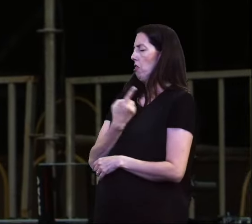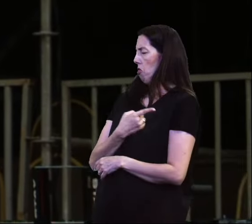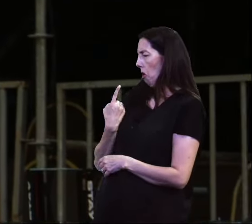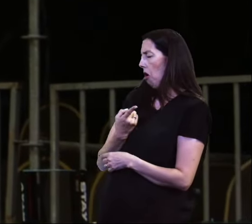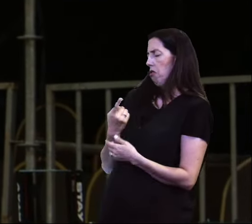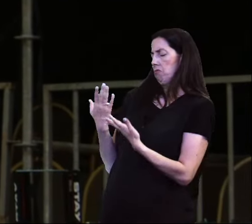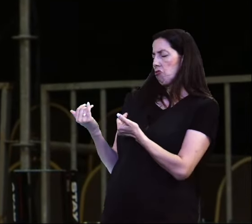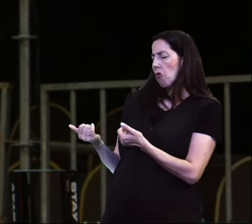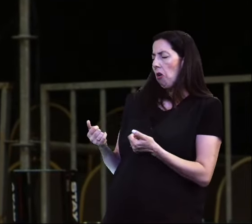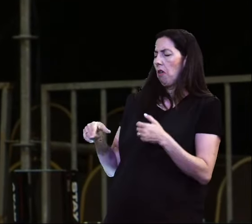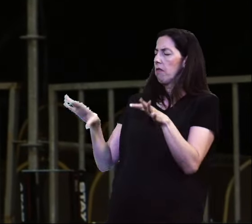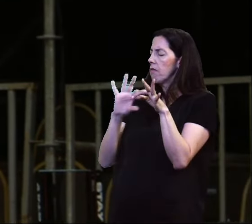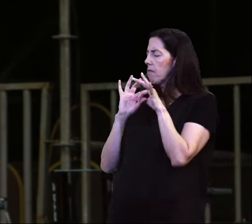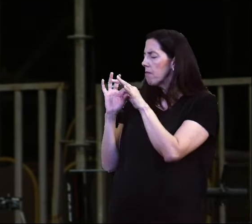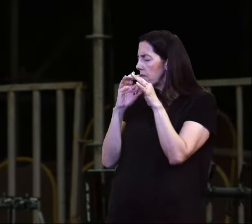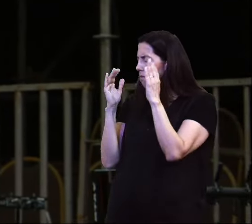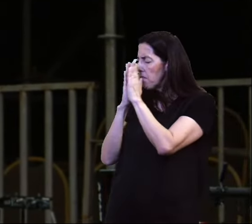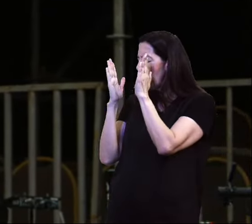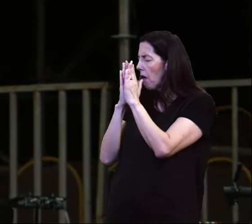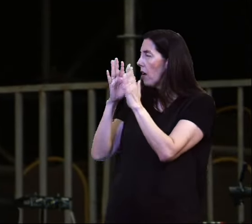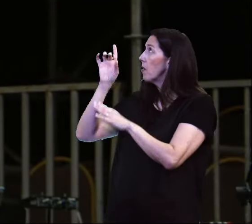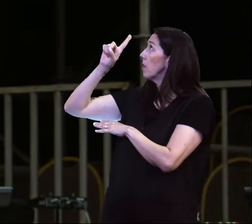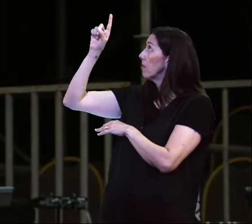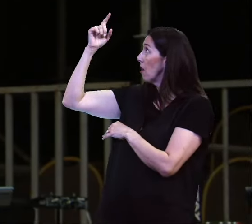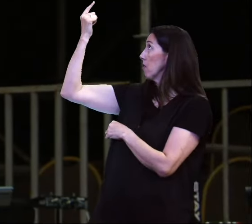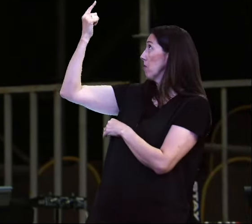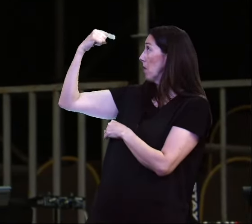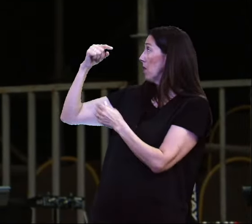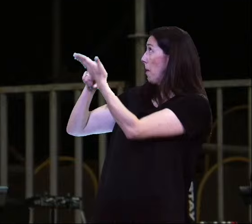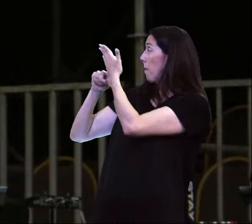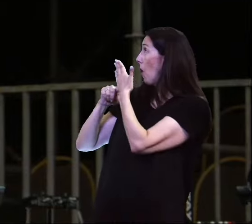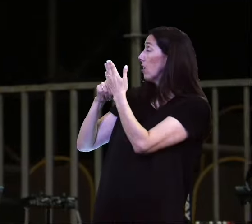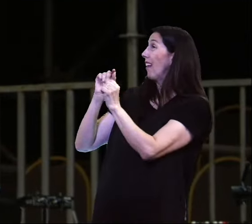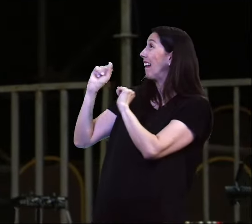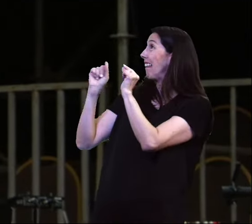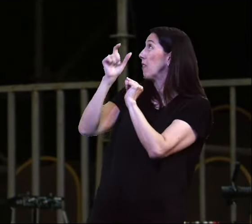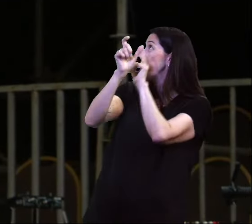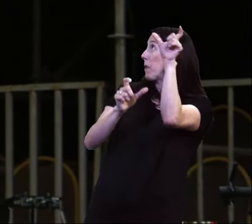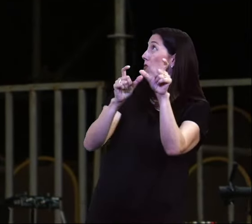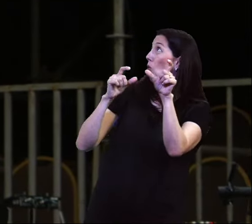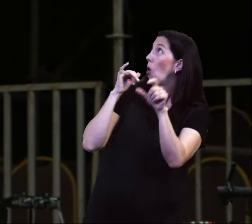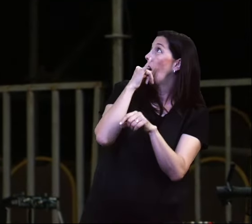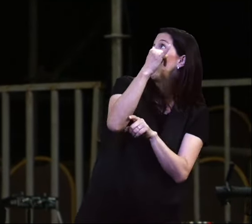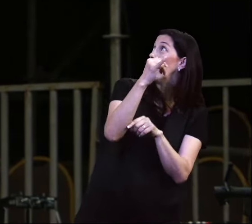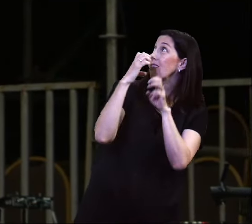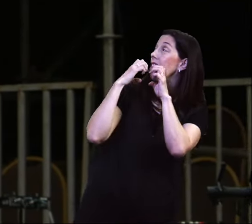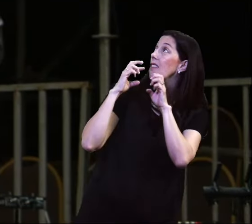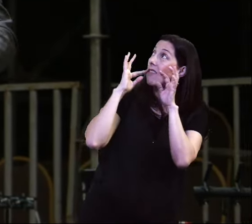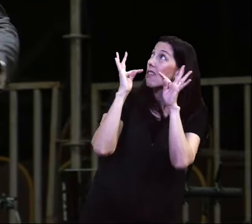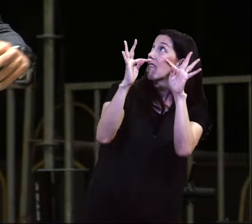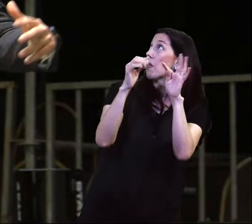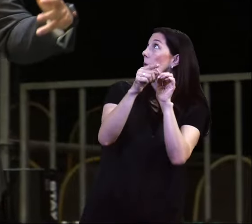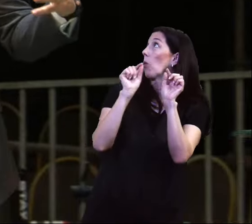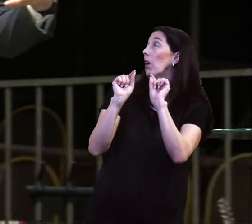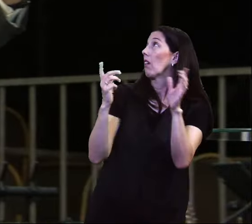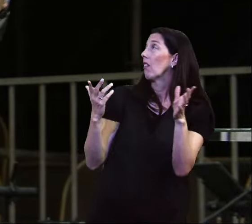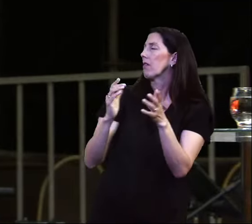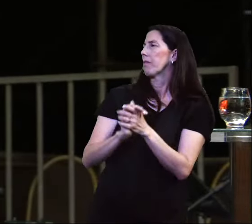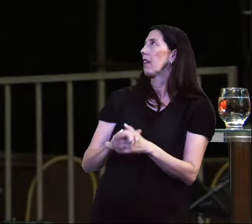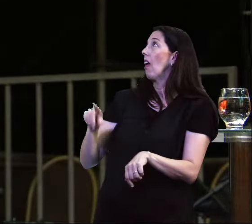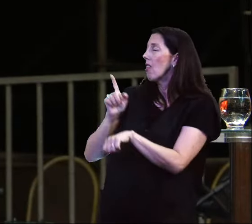para a gente quem a gente tem que pregar o evangelho, para quem que a gente tem que falar de Jesus, testemunhar. E aí, quando a